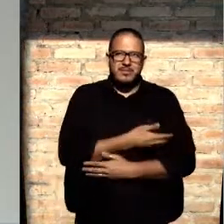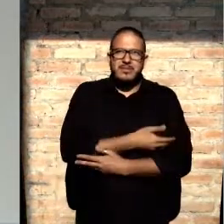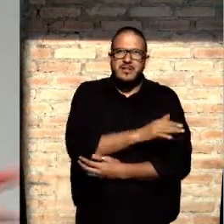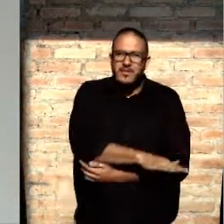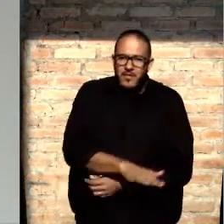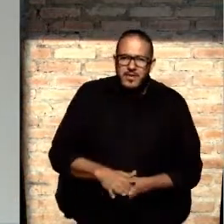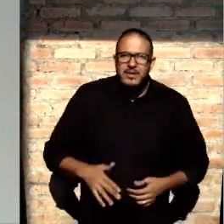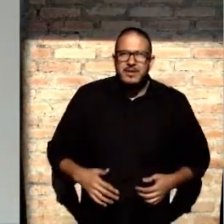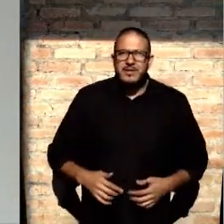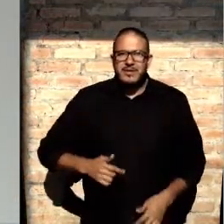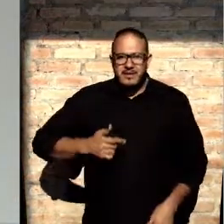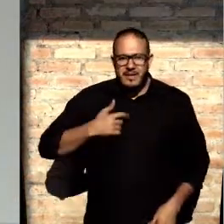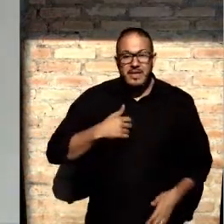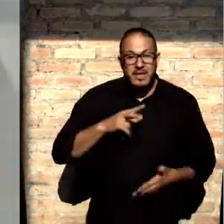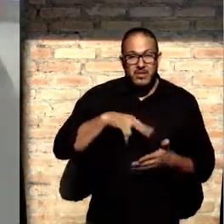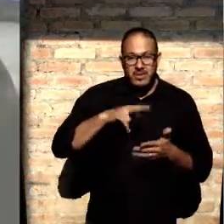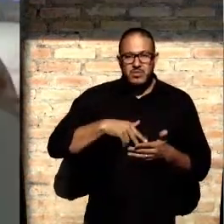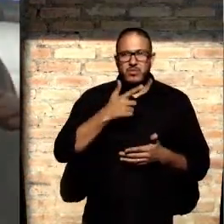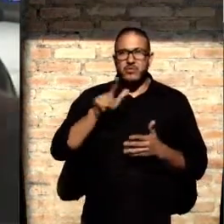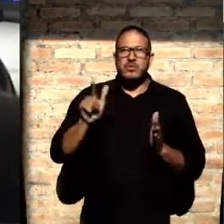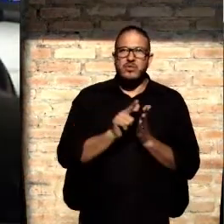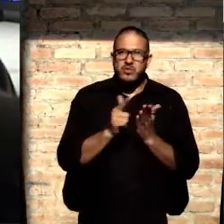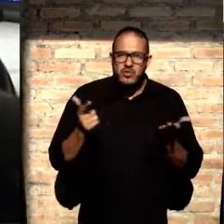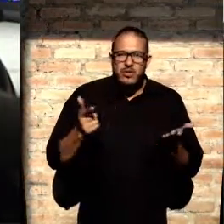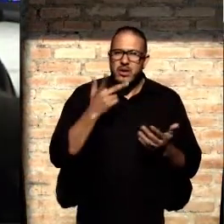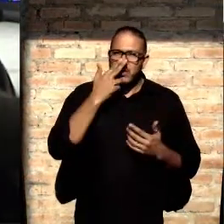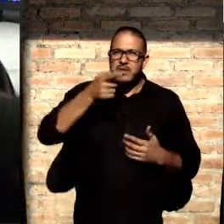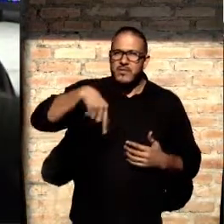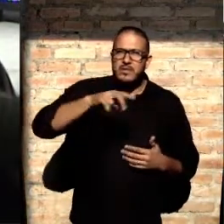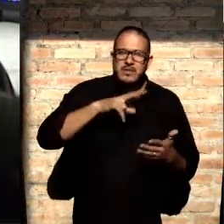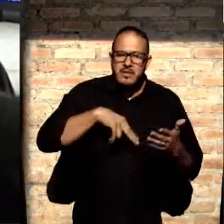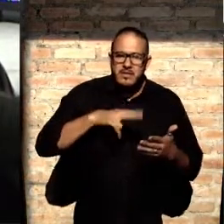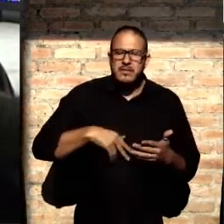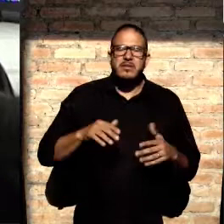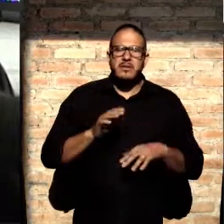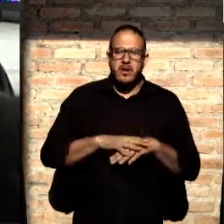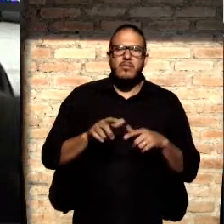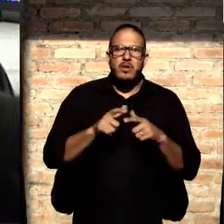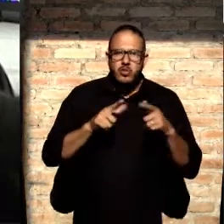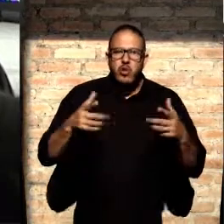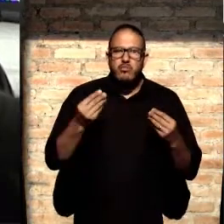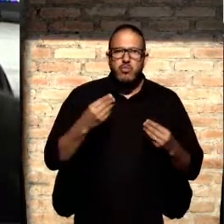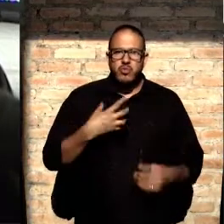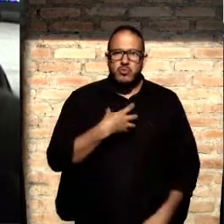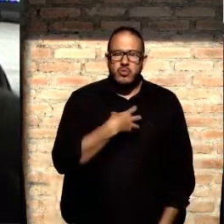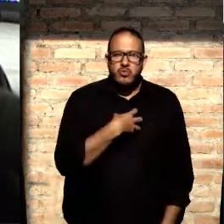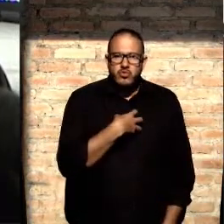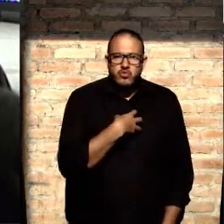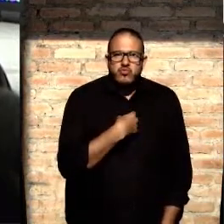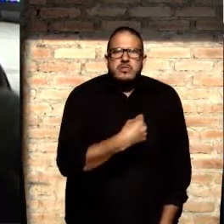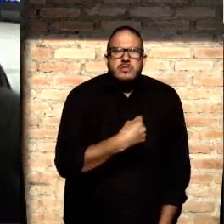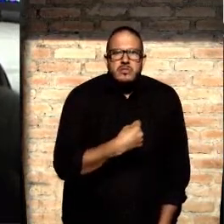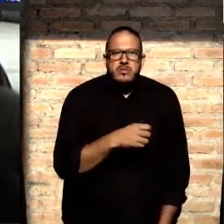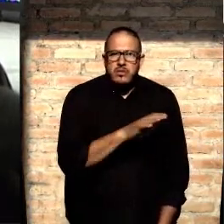falar eu li no outro dia no jornal e vocês devem ter lido que aumentou muito suicídio infantil